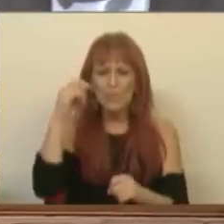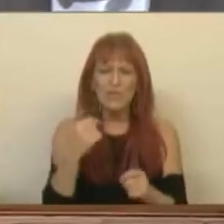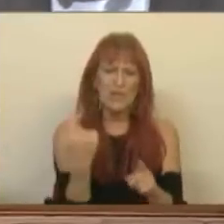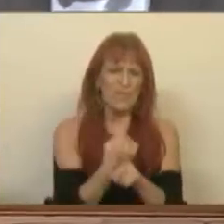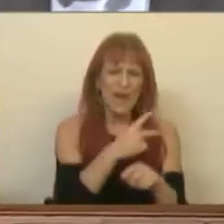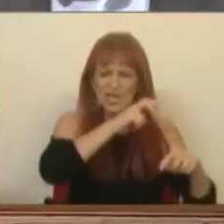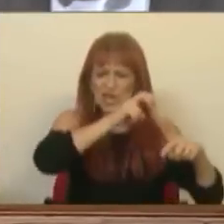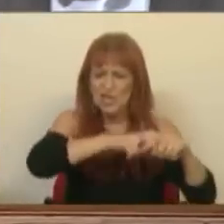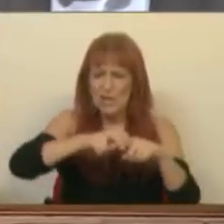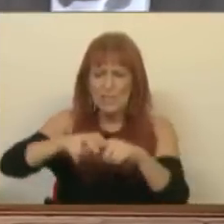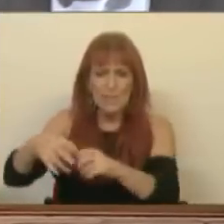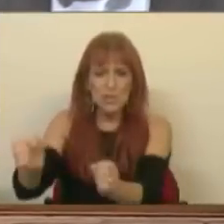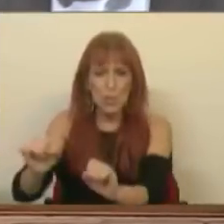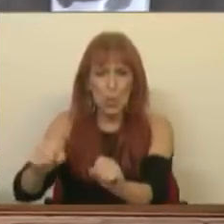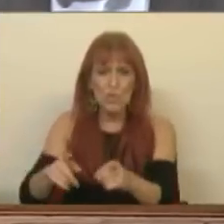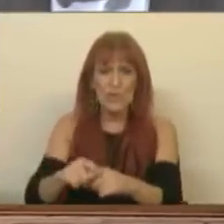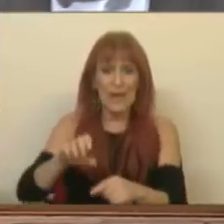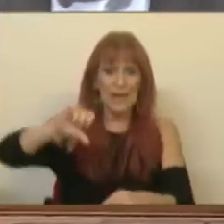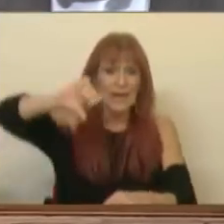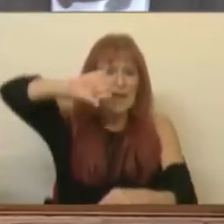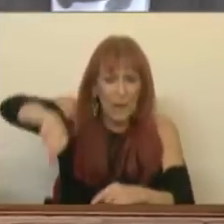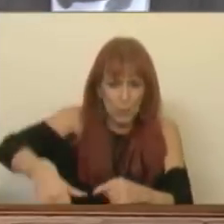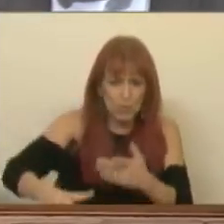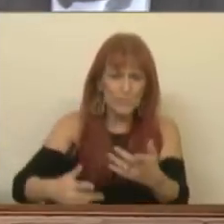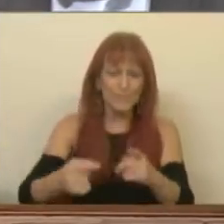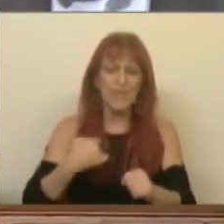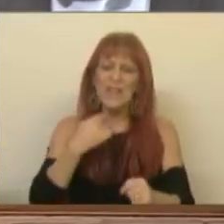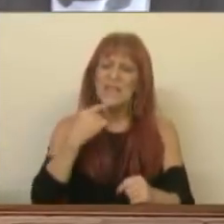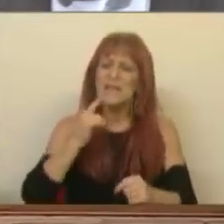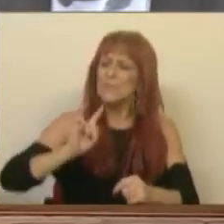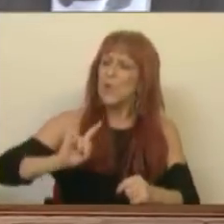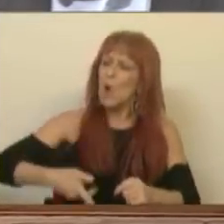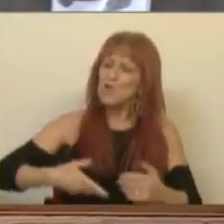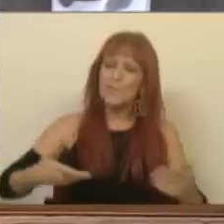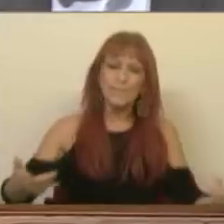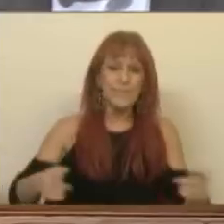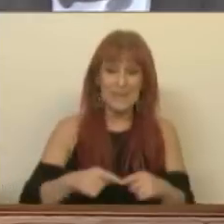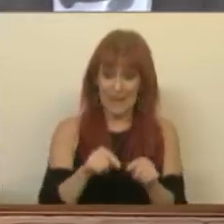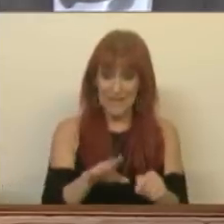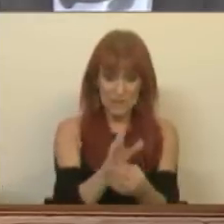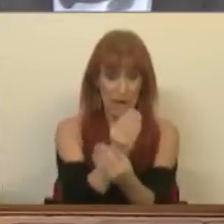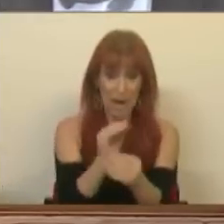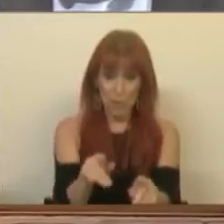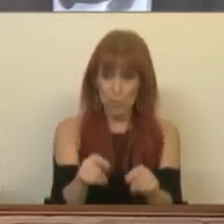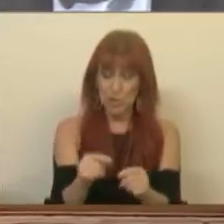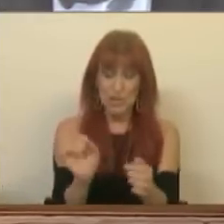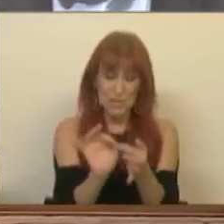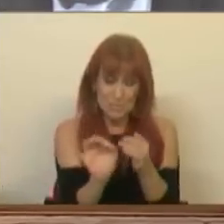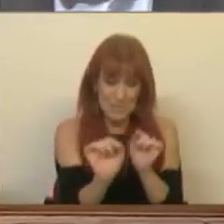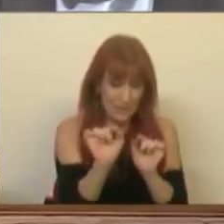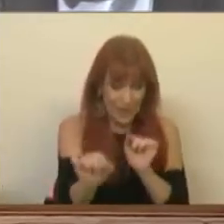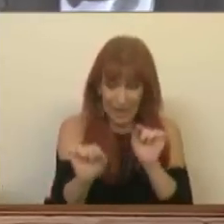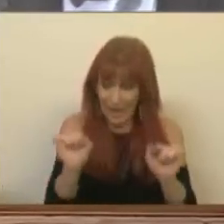de várias disciplinas em que a luz O que é que dizemos a estes alunos específicos e estas famílias